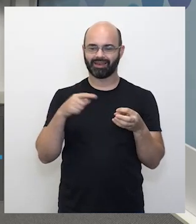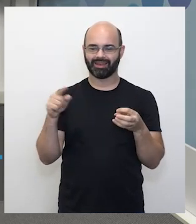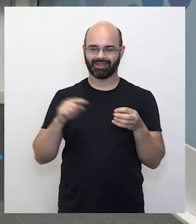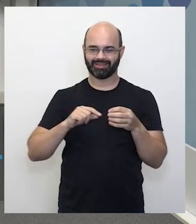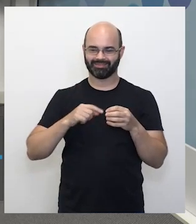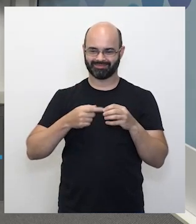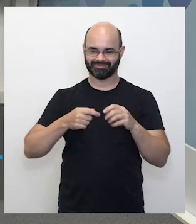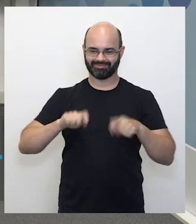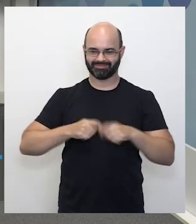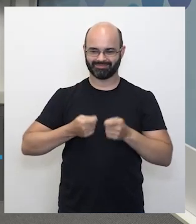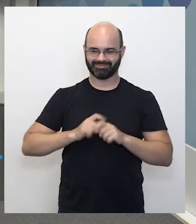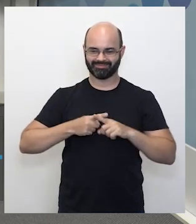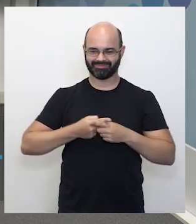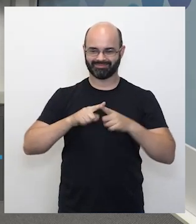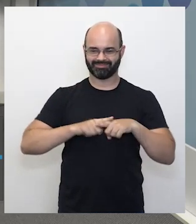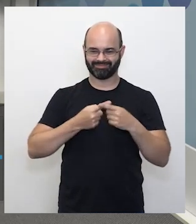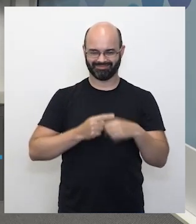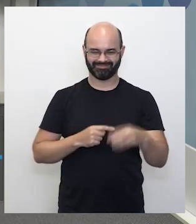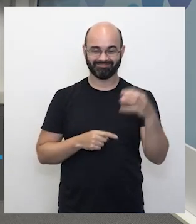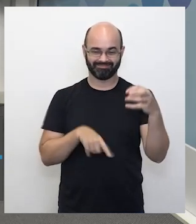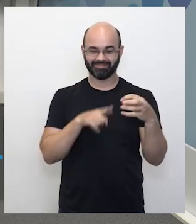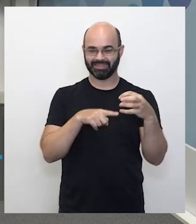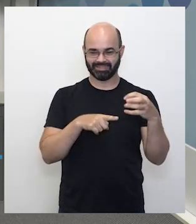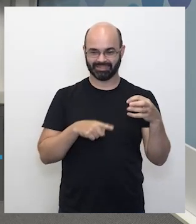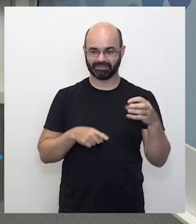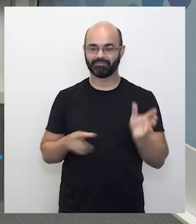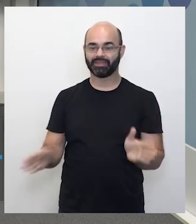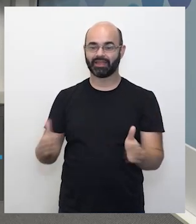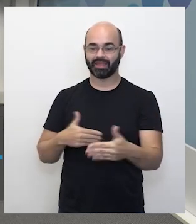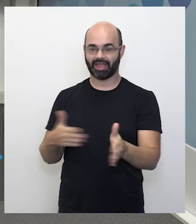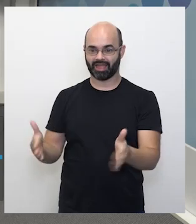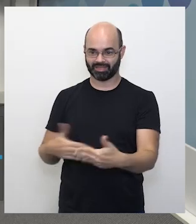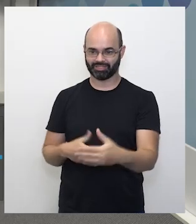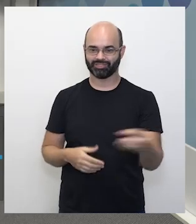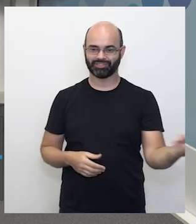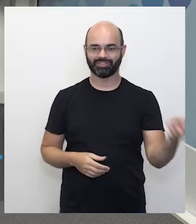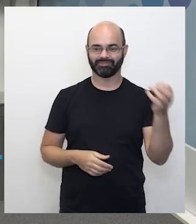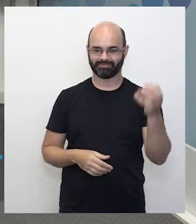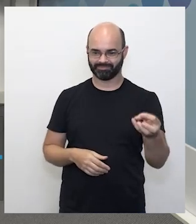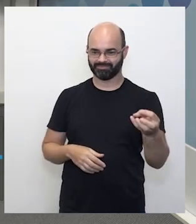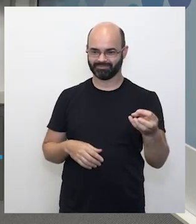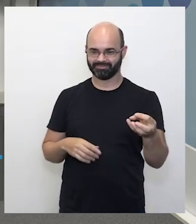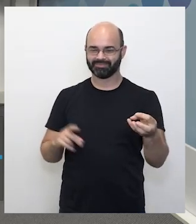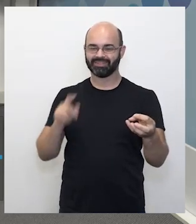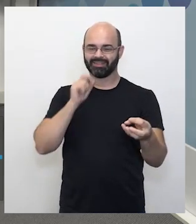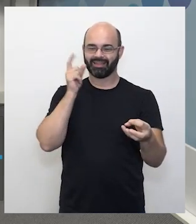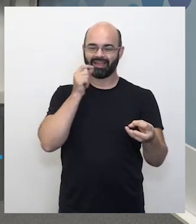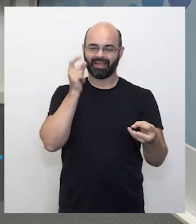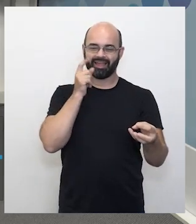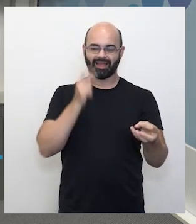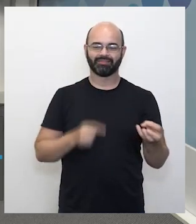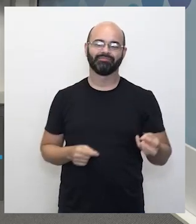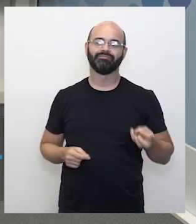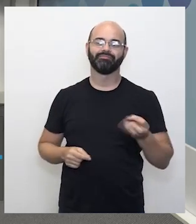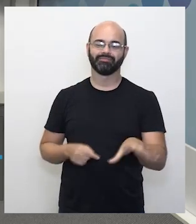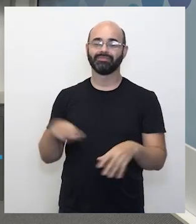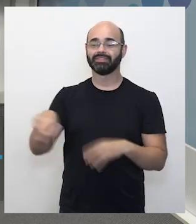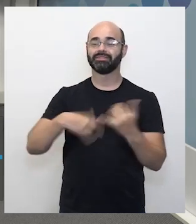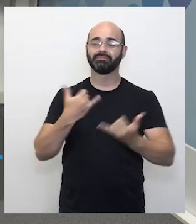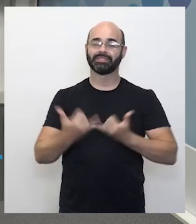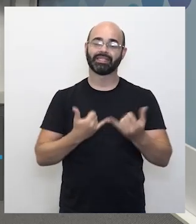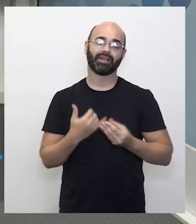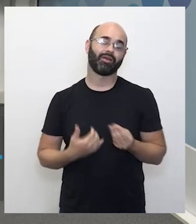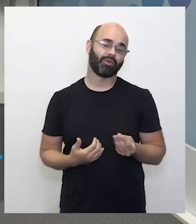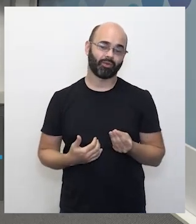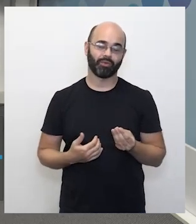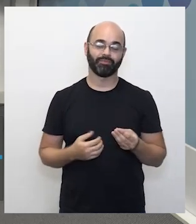uma caixa de papelão e colocar para os seus gatinhos ali, ver como eles vão brincar, se eles vão